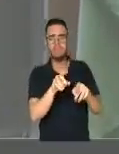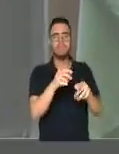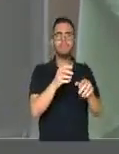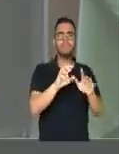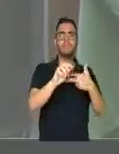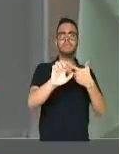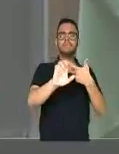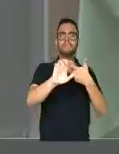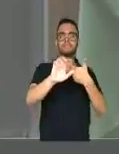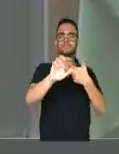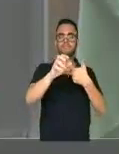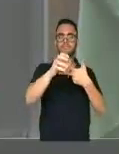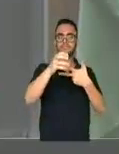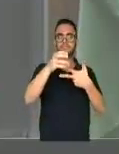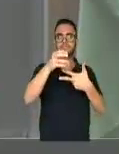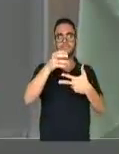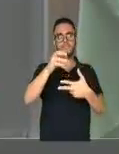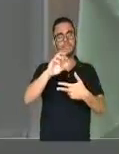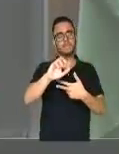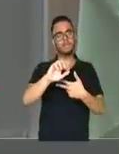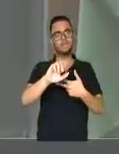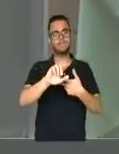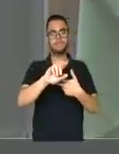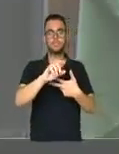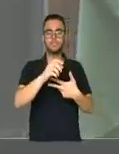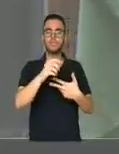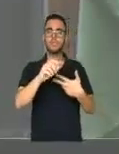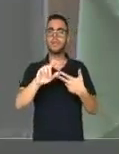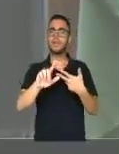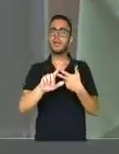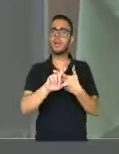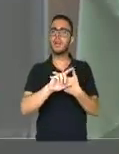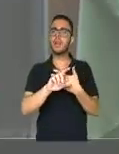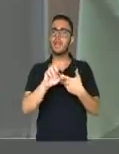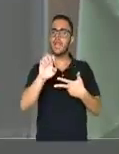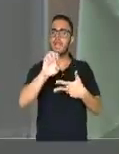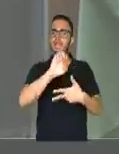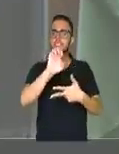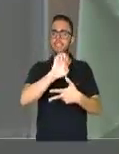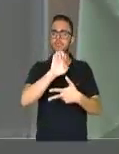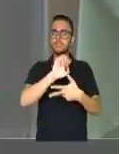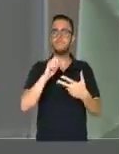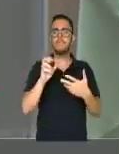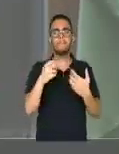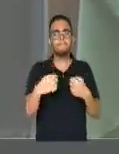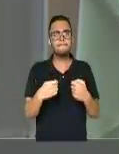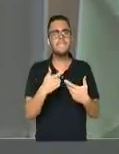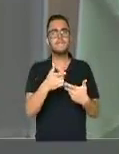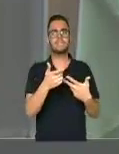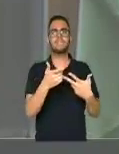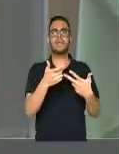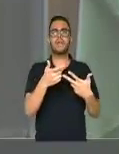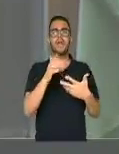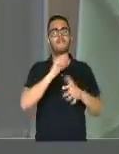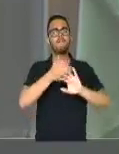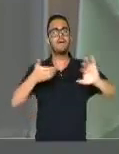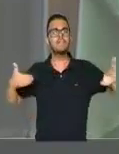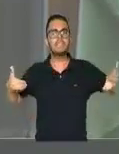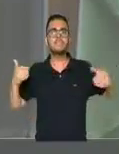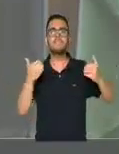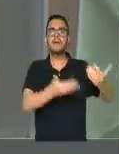corrupto, presidente que é chefe de quadrilha, precisa ser afastado para dar estabilidade política